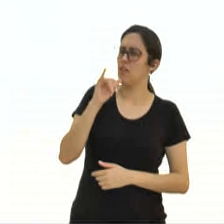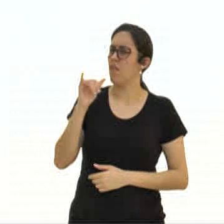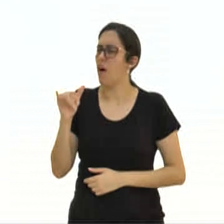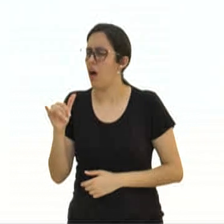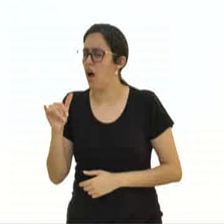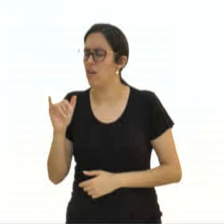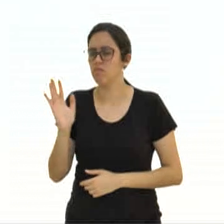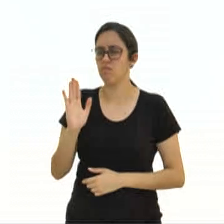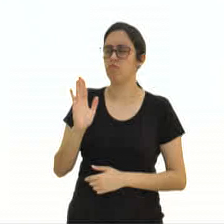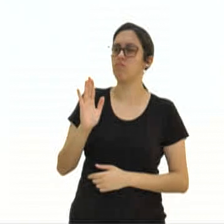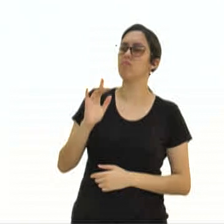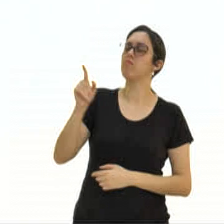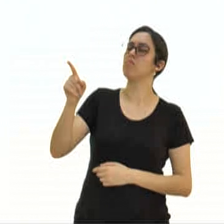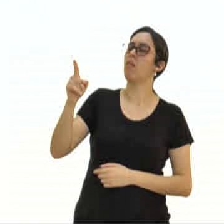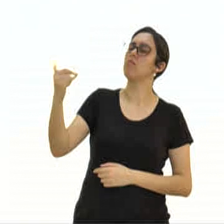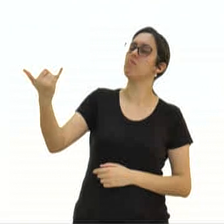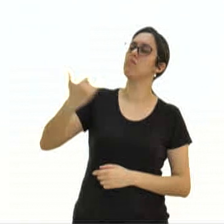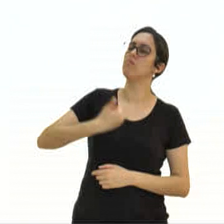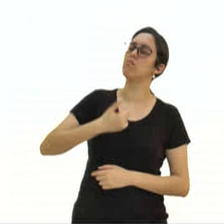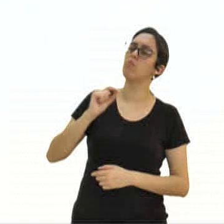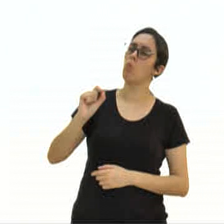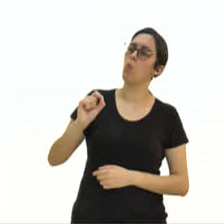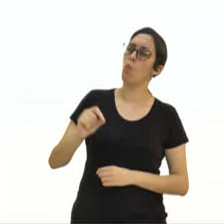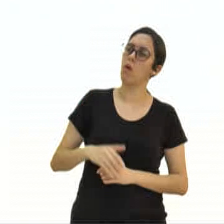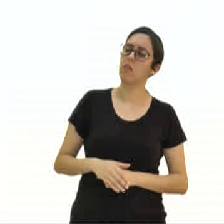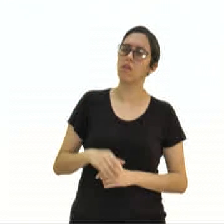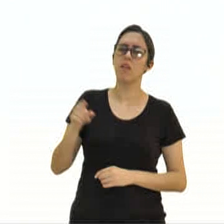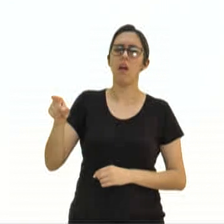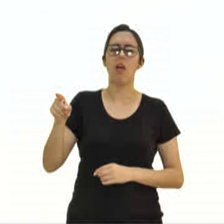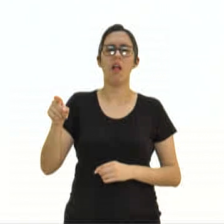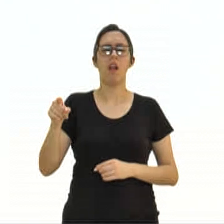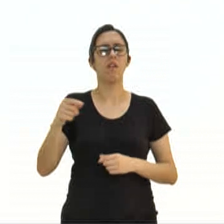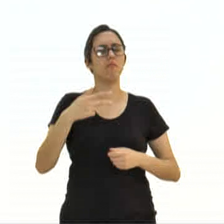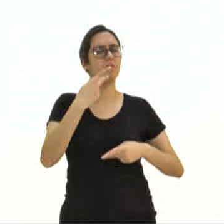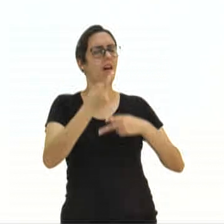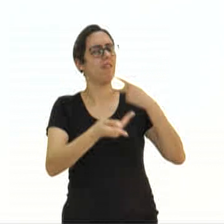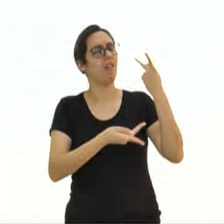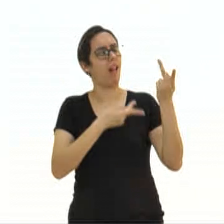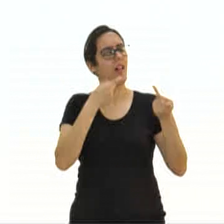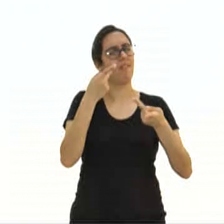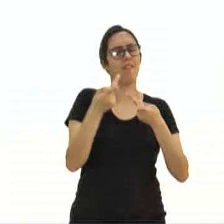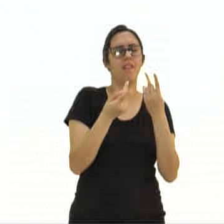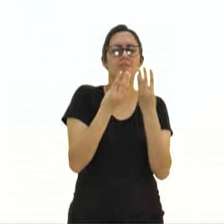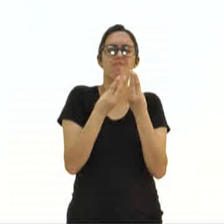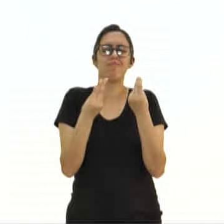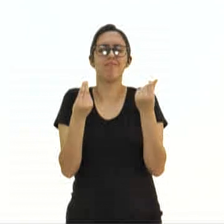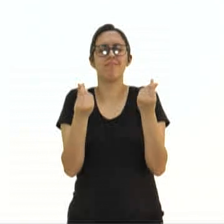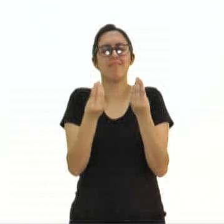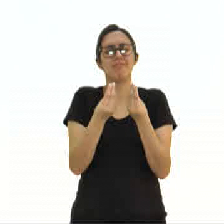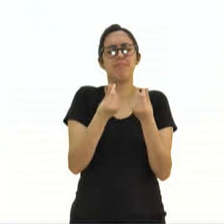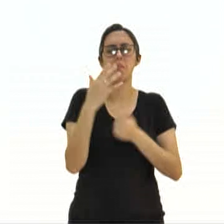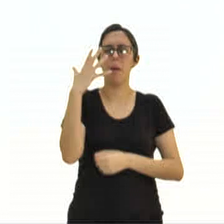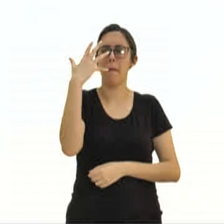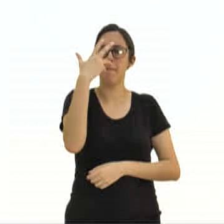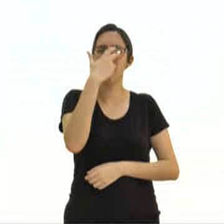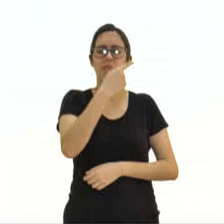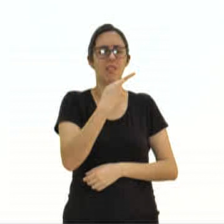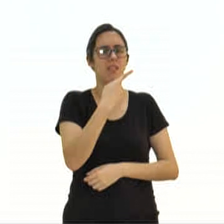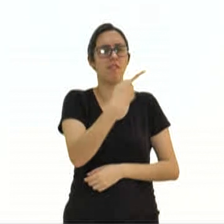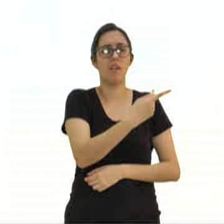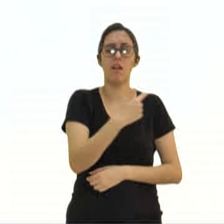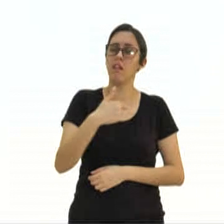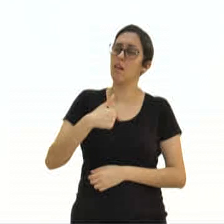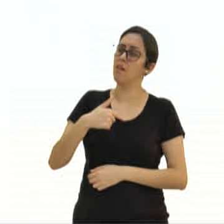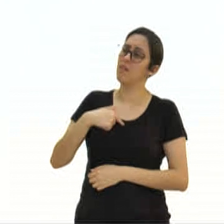para ouvir o que ela contava. Com doçura, com graça, com tal moleza que trazia preguiça à